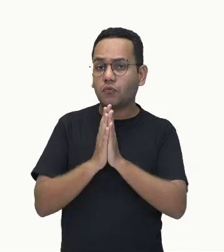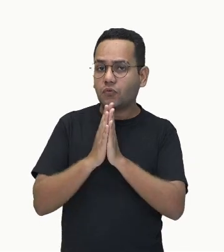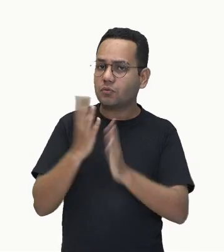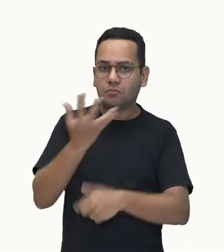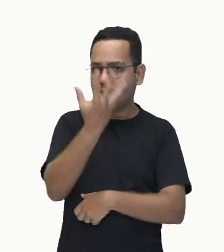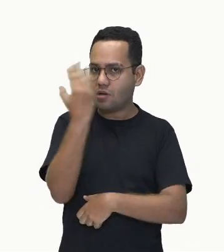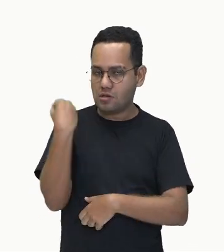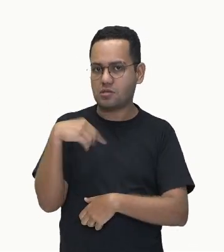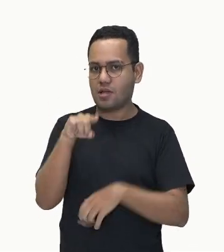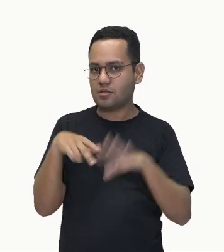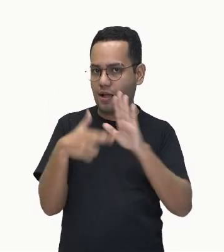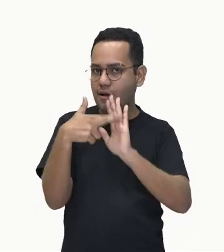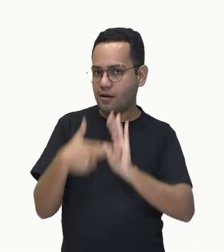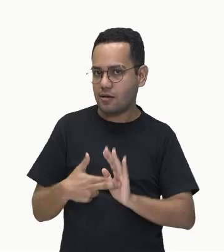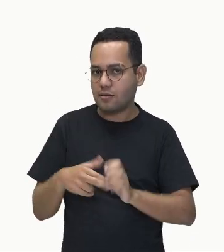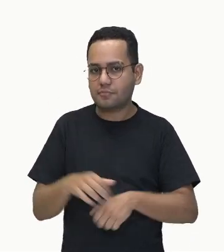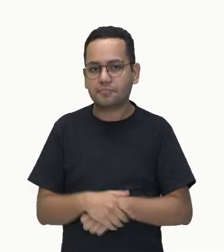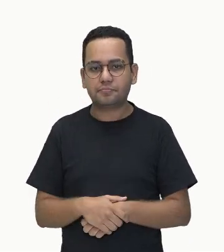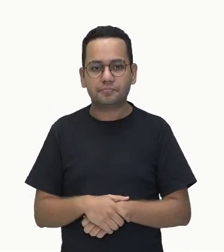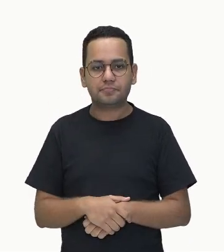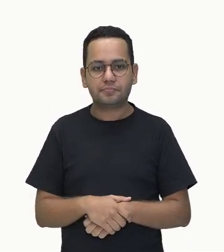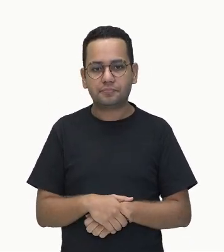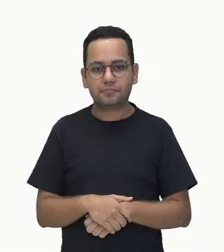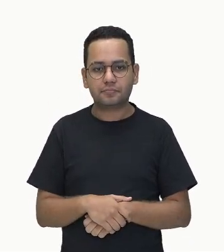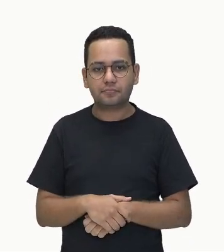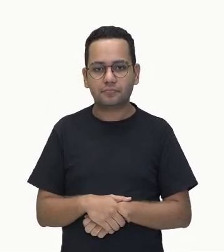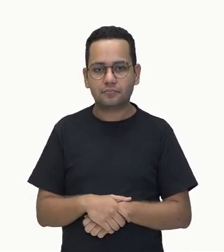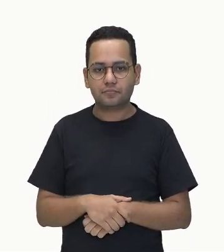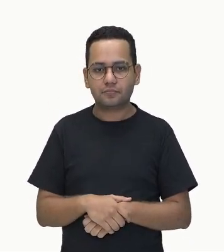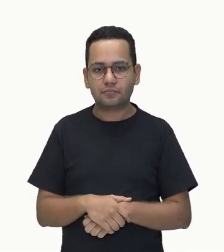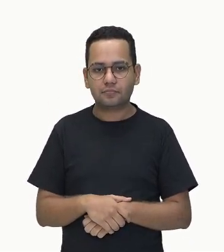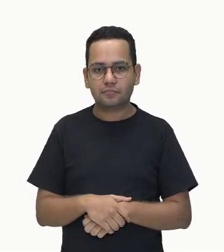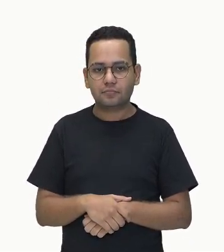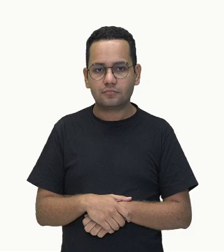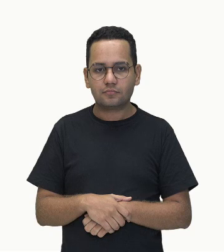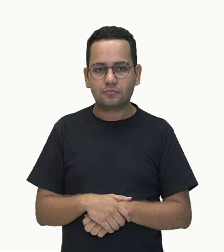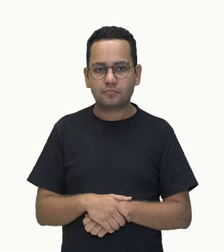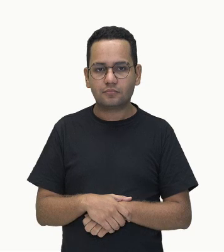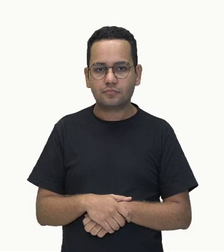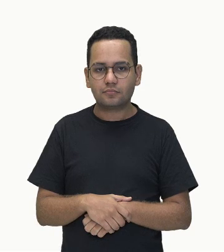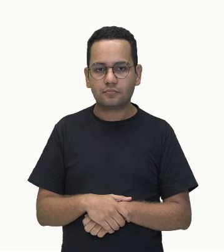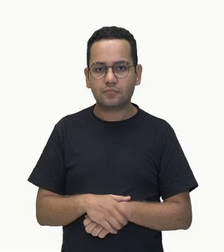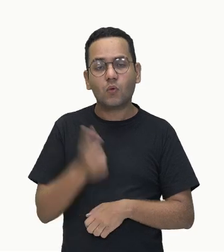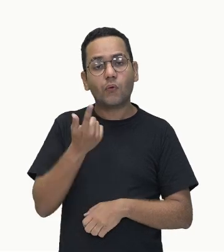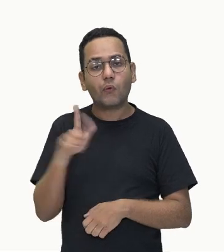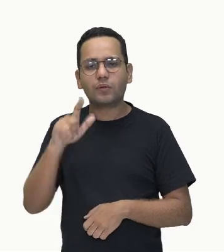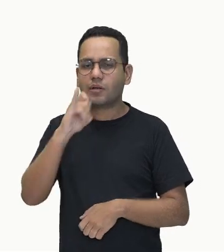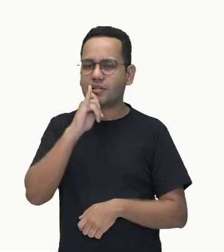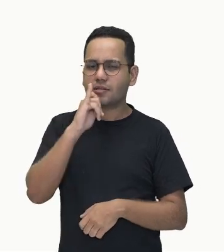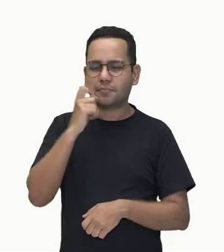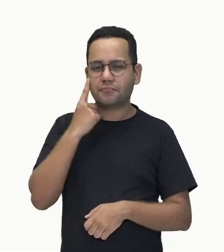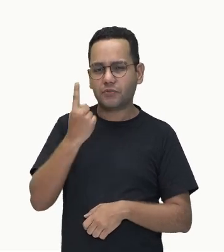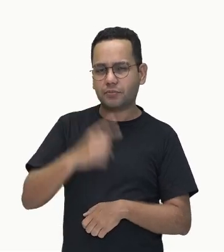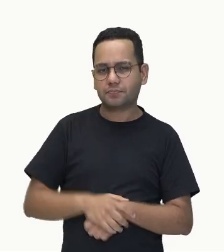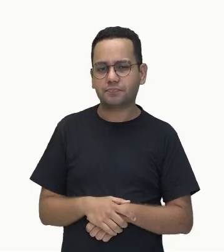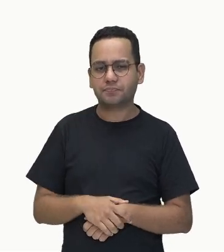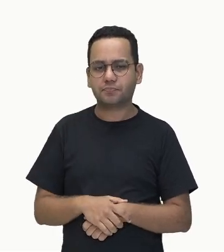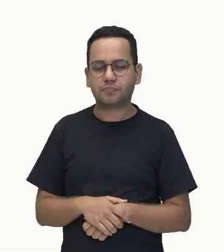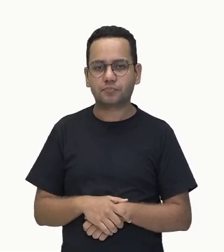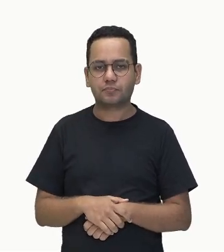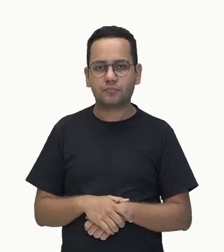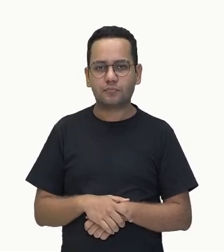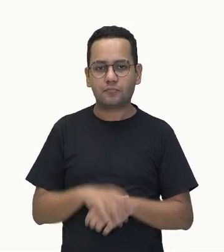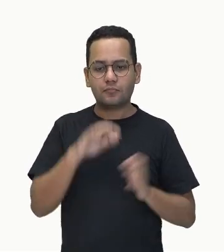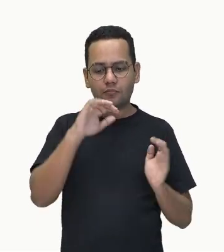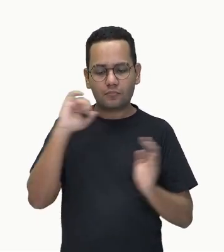interessante também 4 so 3 elevado a-3